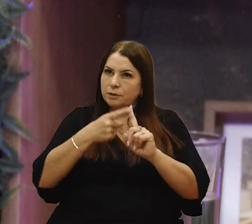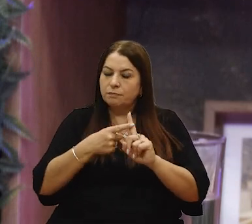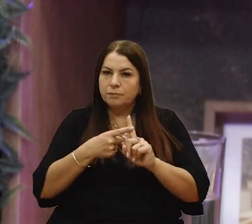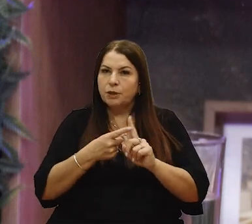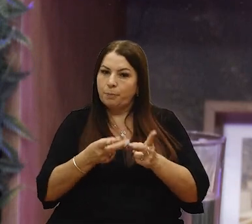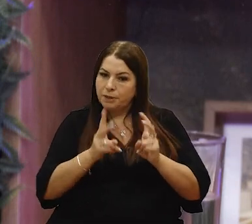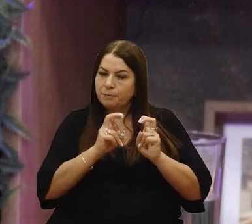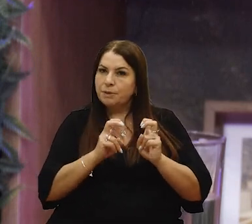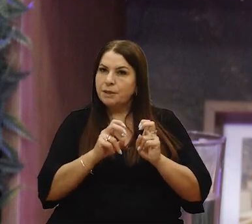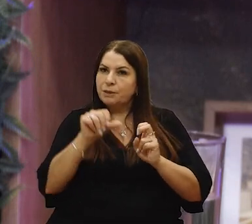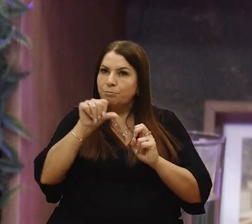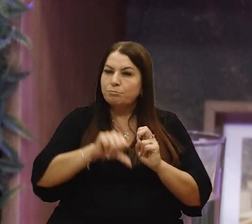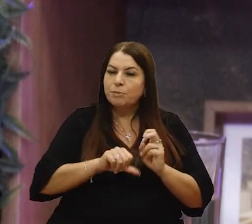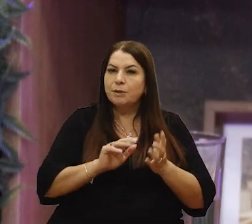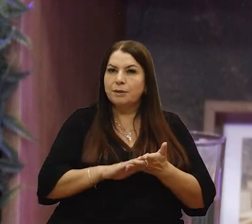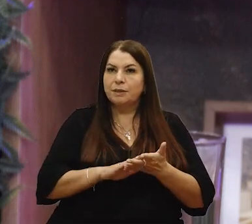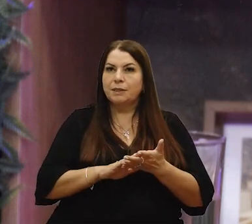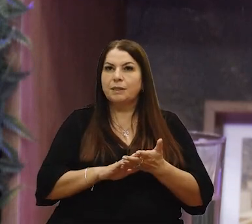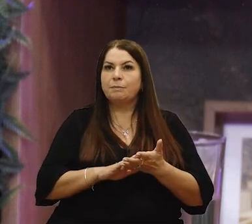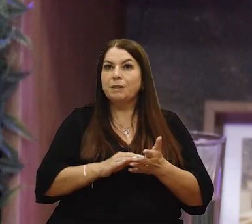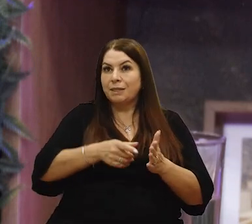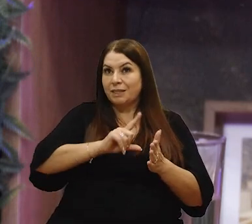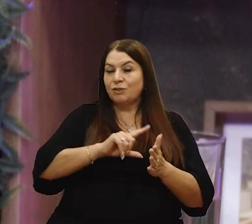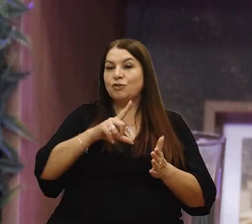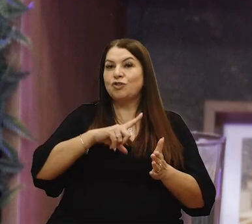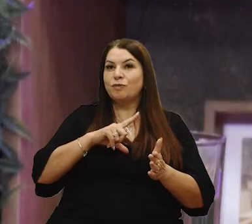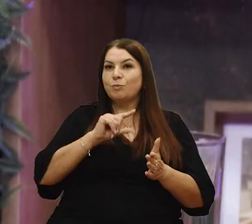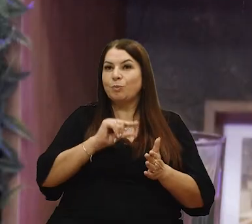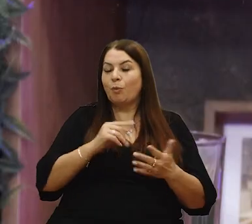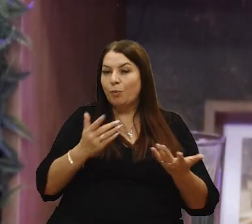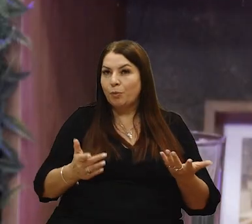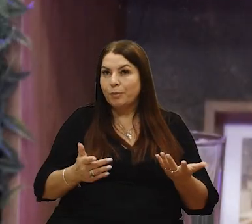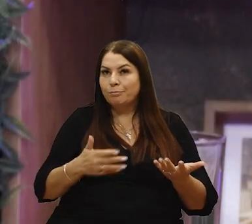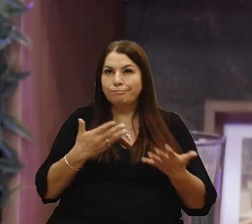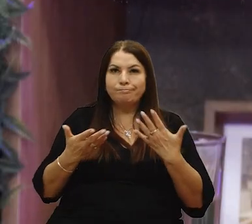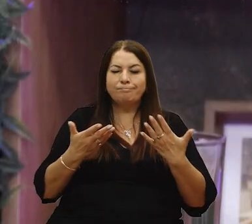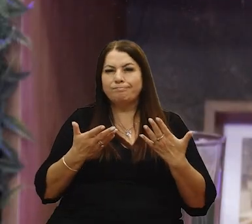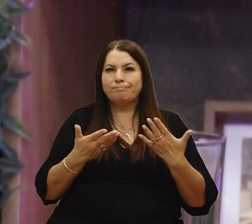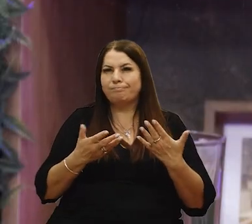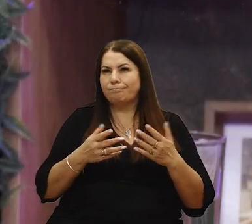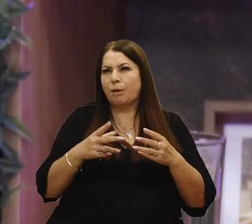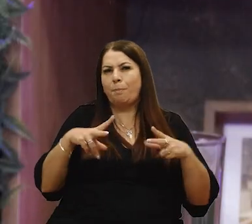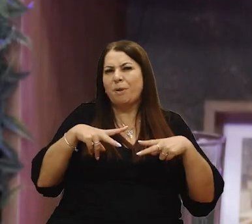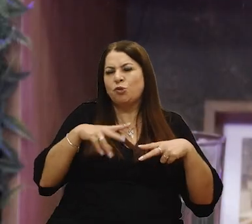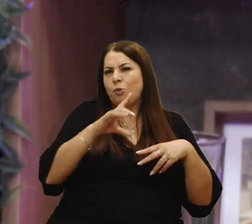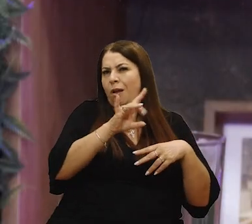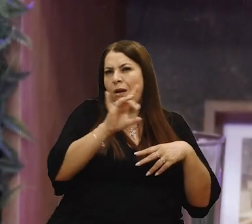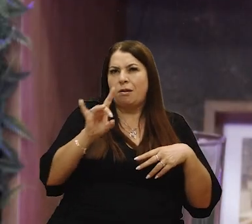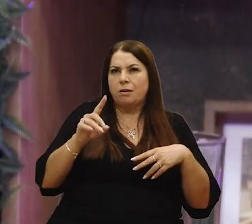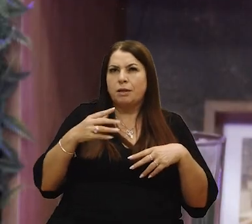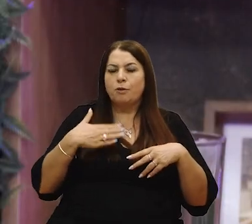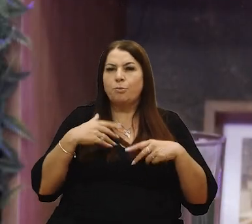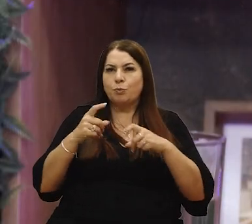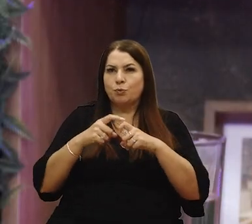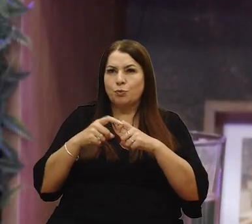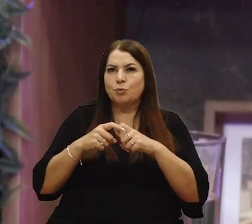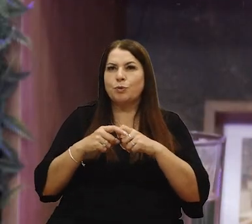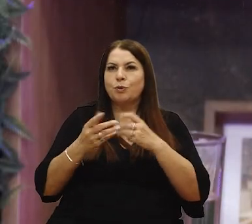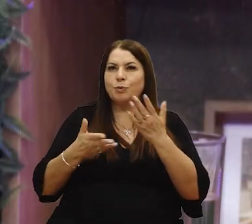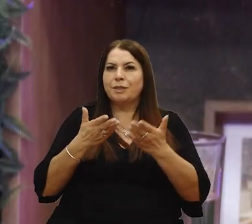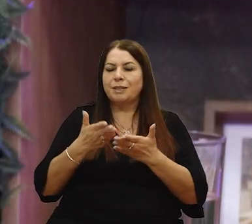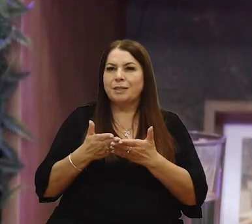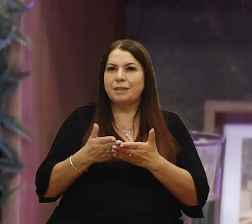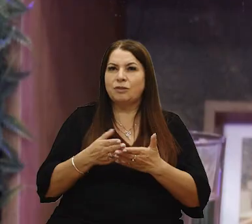algumas, depois da gestação eu notei que deu uma piorada, mas talvez antes já tivesse um pouco. Então é algo muito particular, né? No